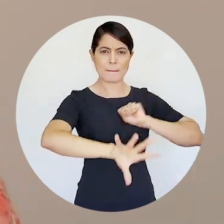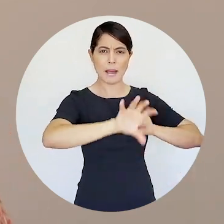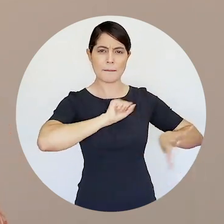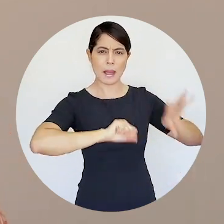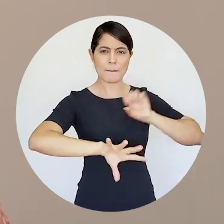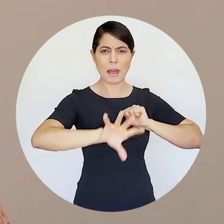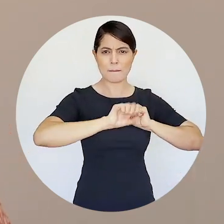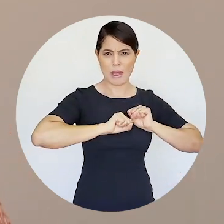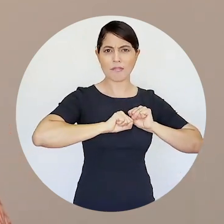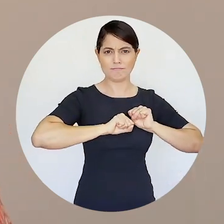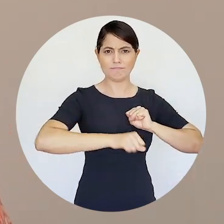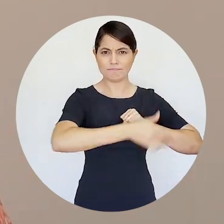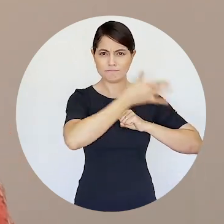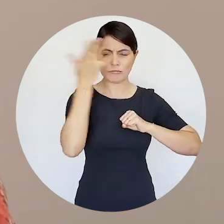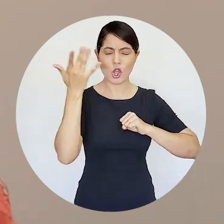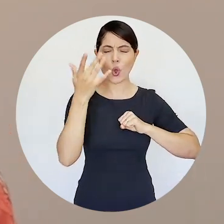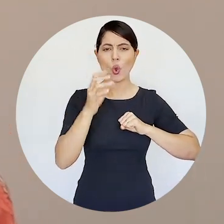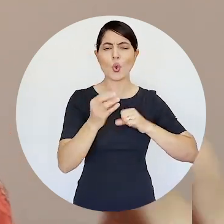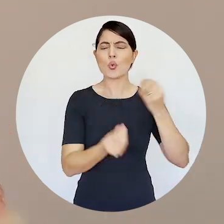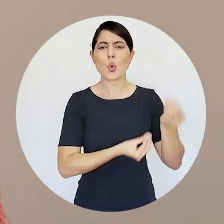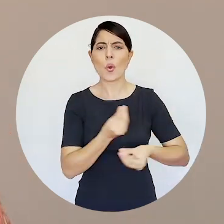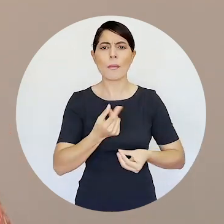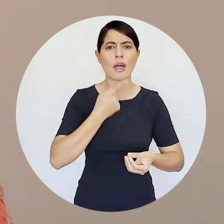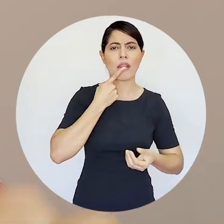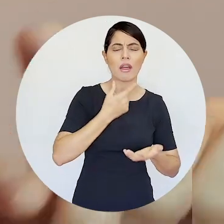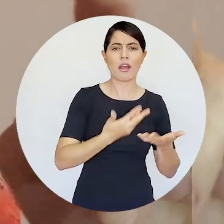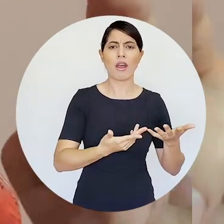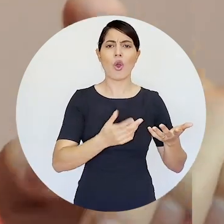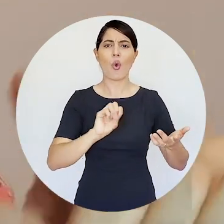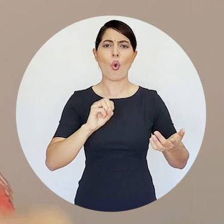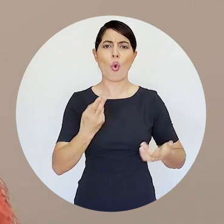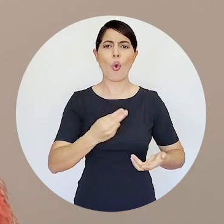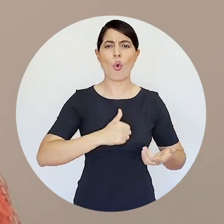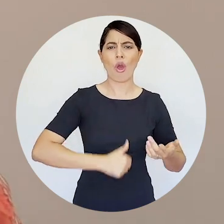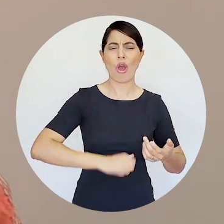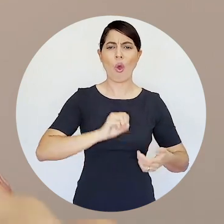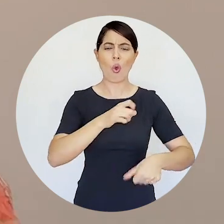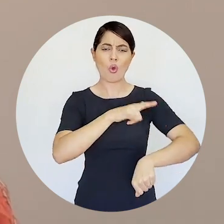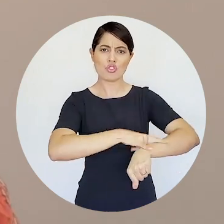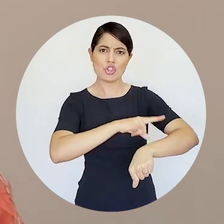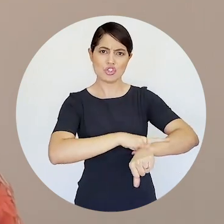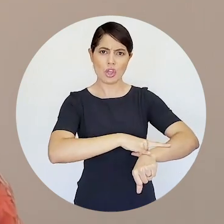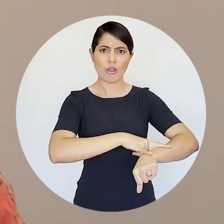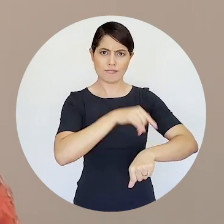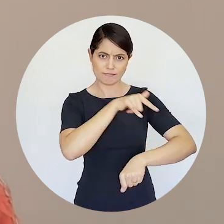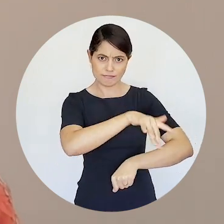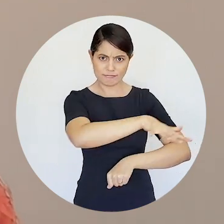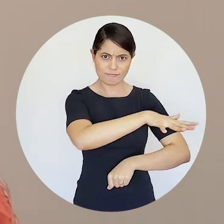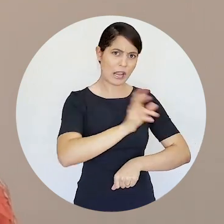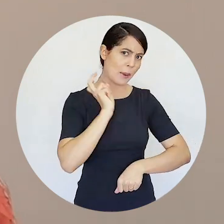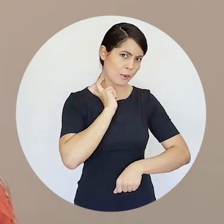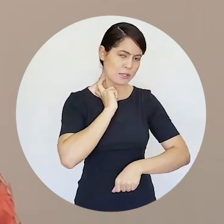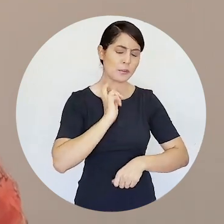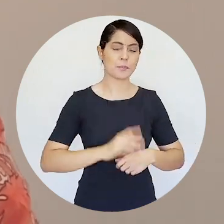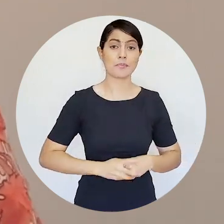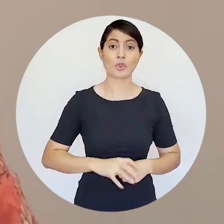da contaminação dos seres humanos por saliva, por fezes ou por urina de